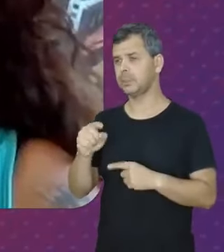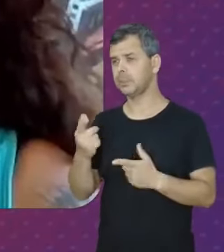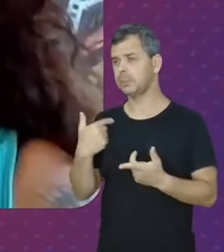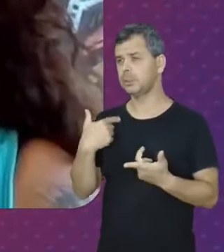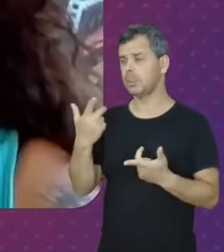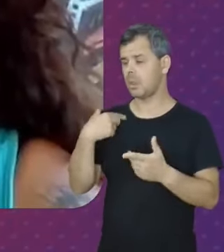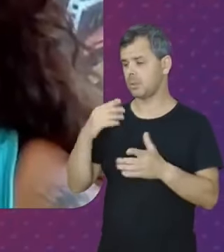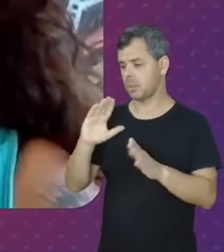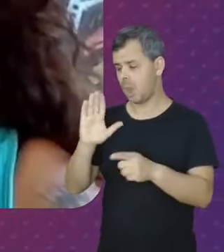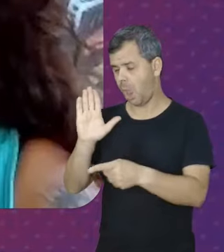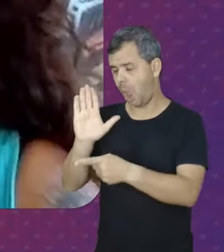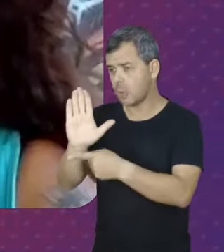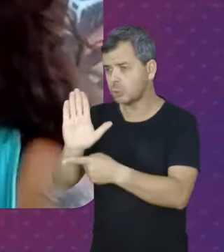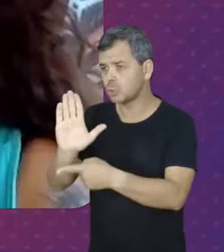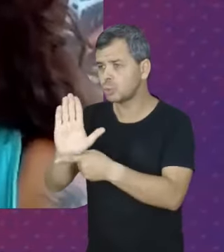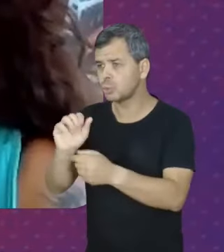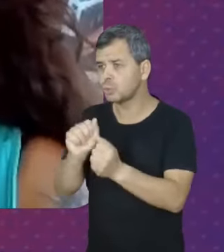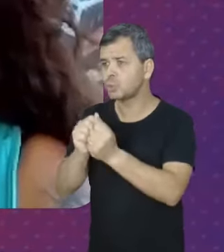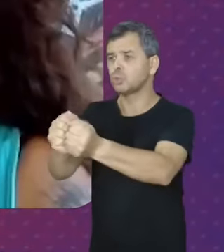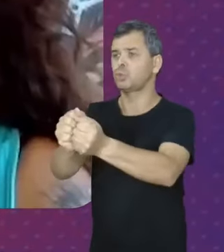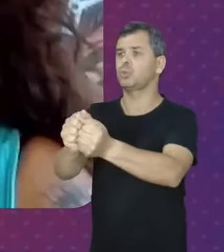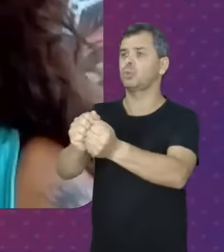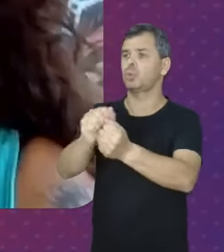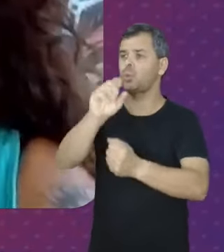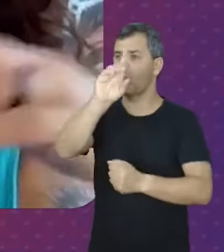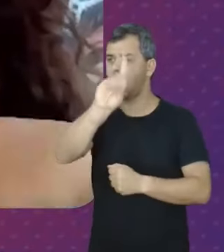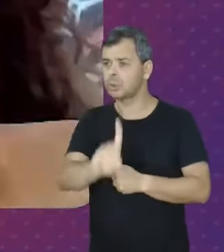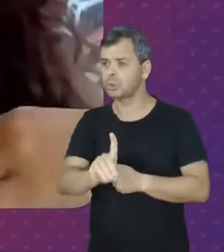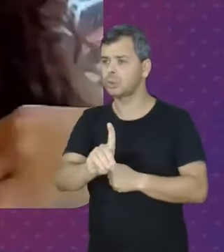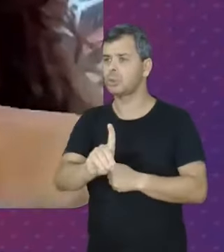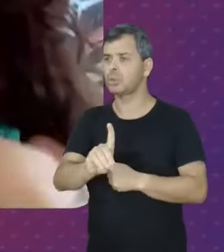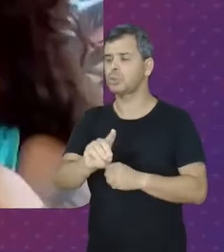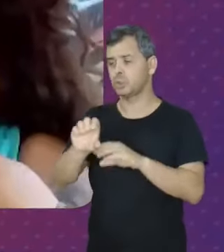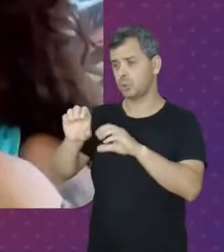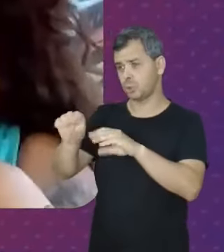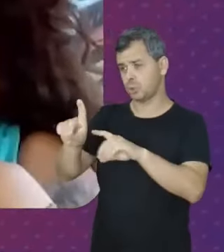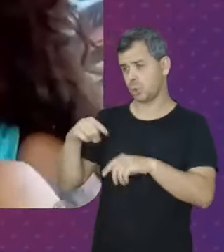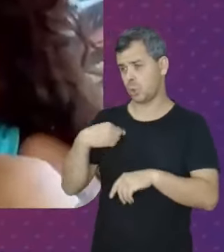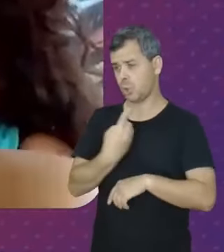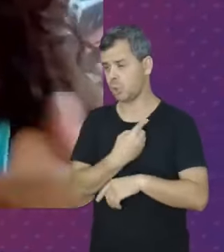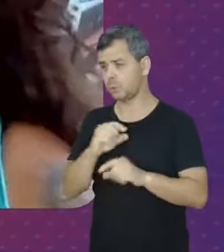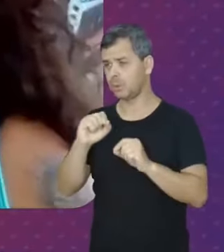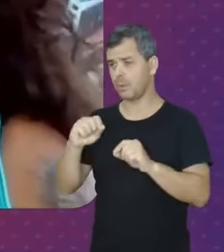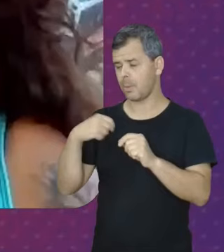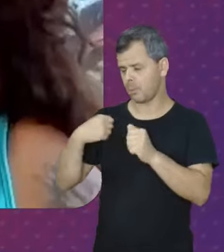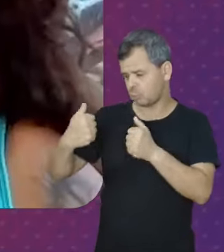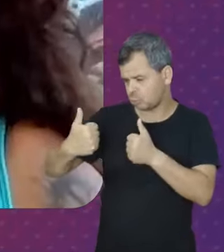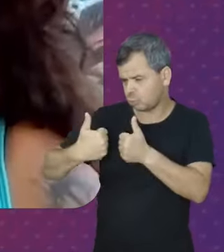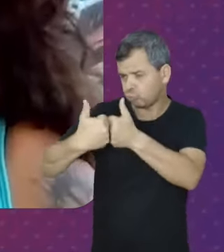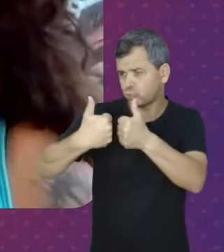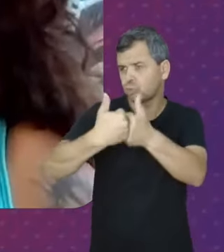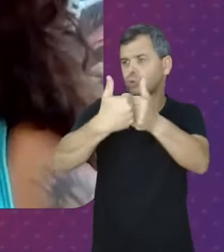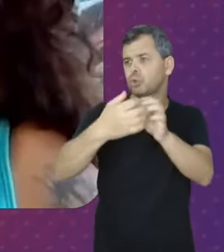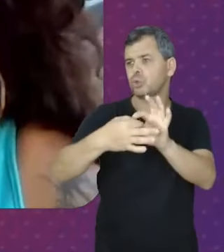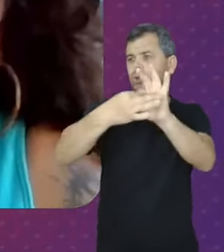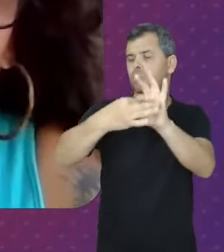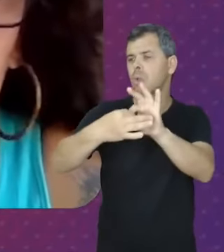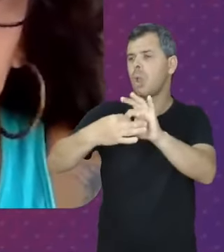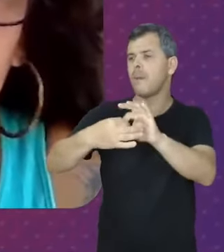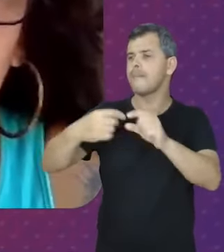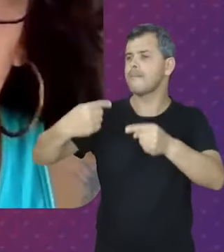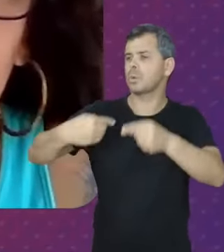essa interferência junto à diretoria de ensino, por exemplo, né? Então, a gente tem que estar muito colado com as políticas públicas que